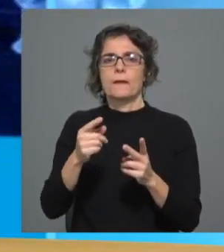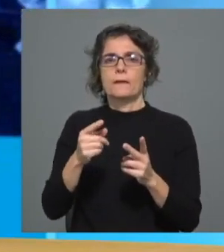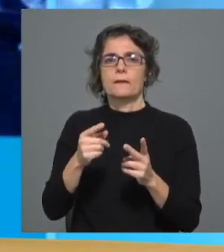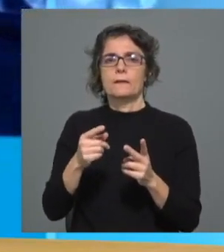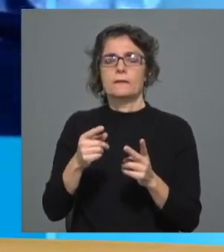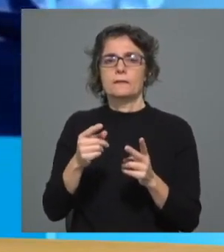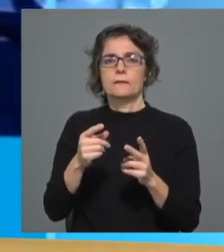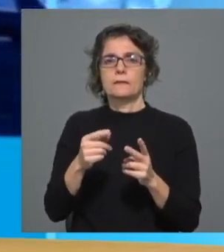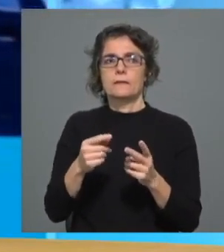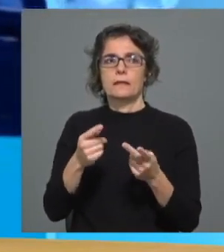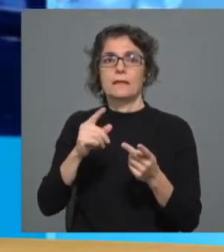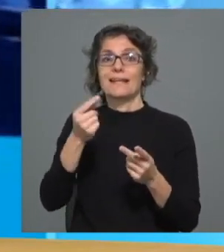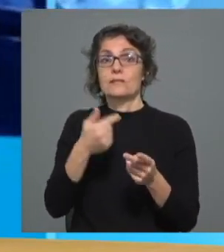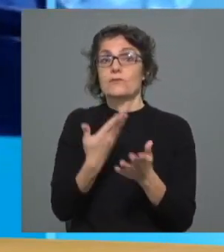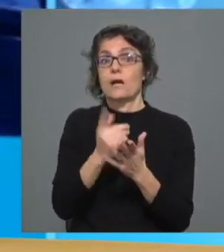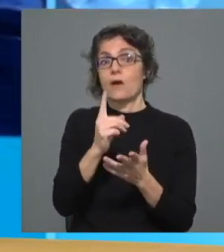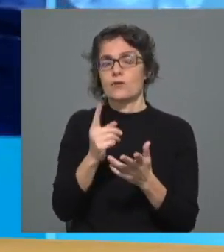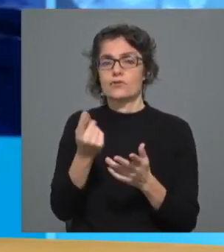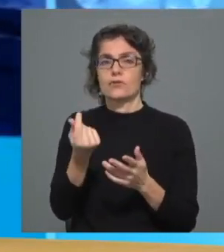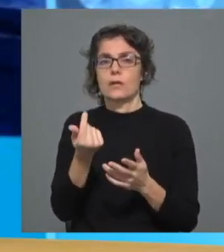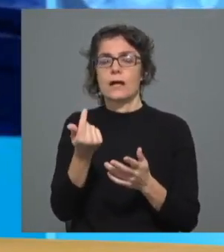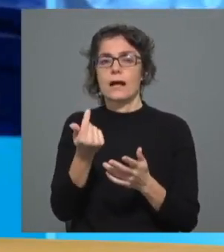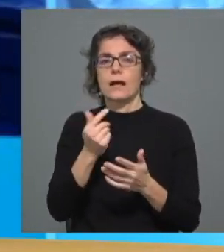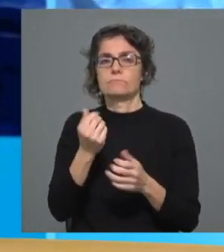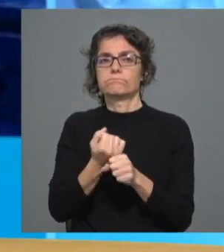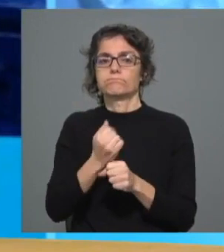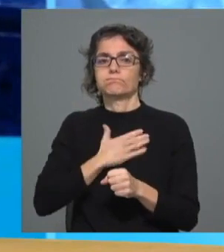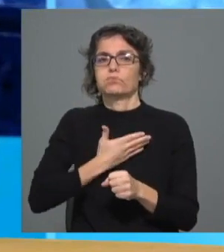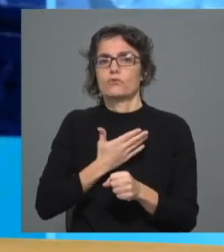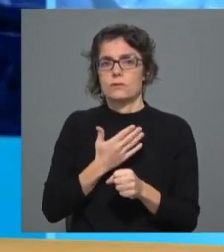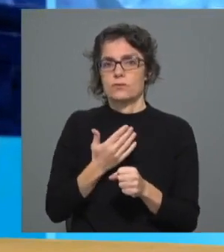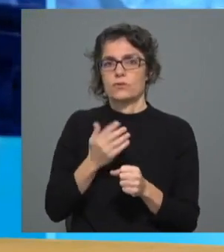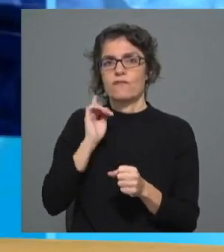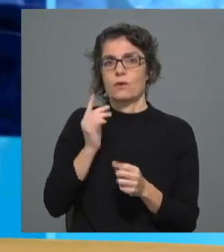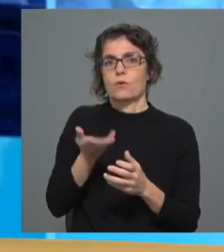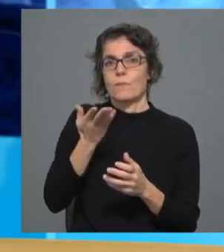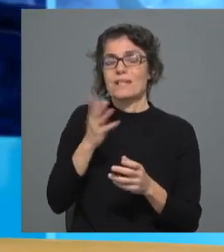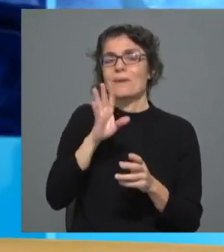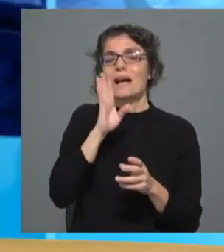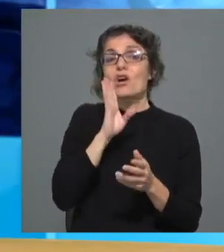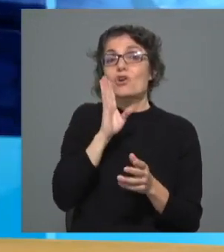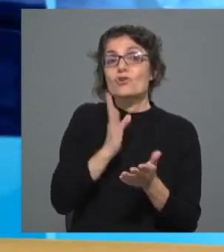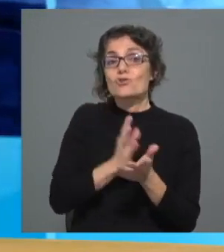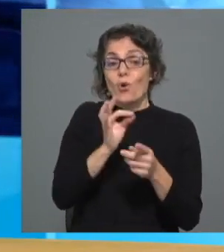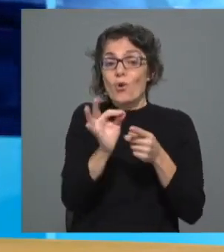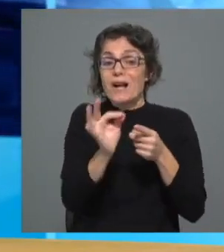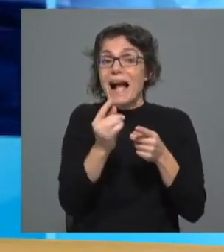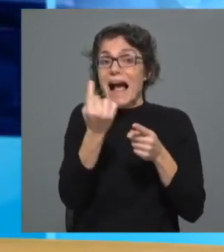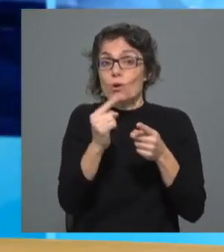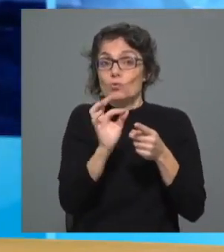ser mais valorizadas por serem mais qualificadas, mas se nos guiarmos apenas por esse critério, chegamos a resultados